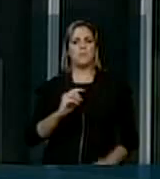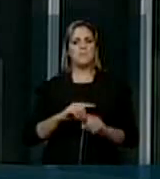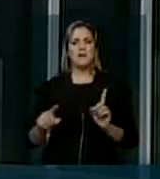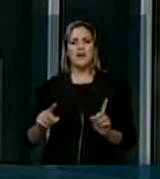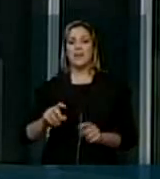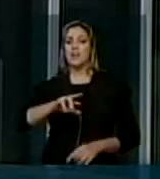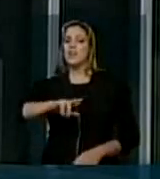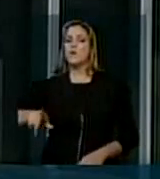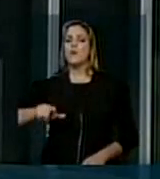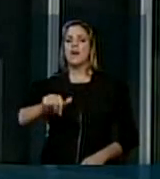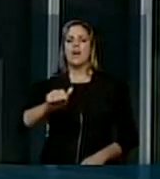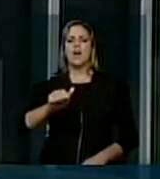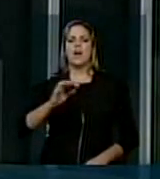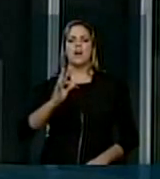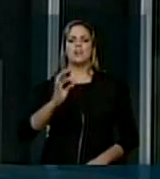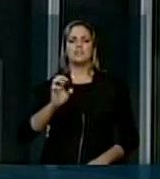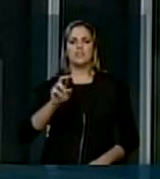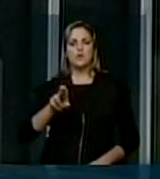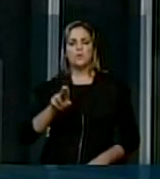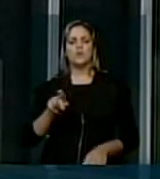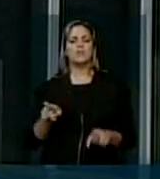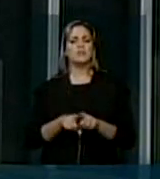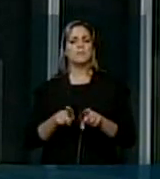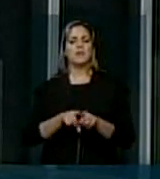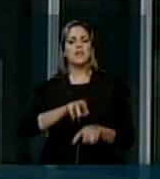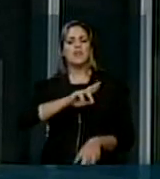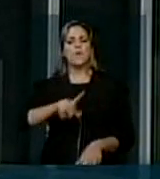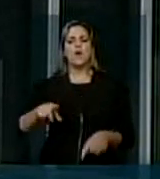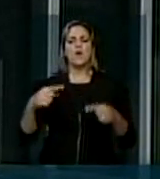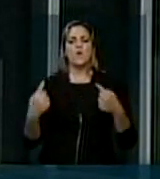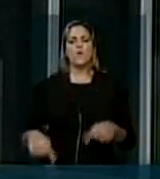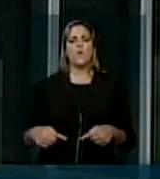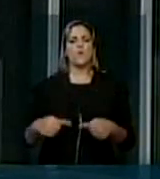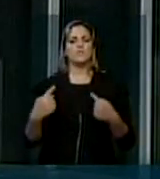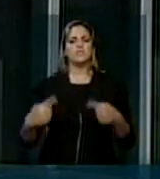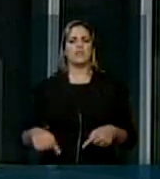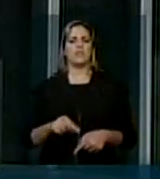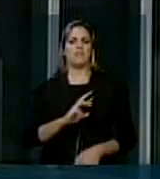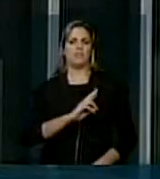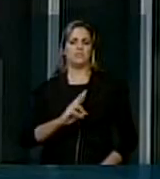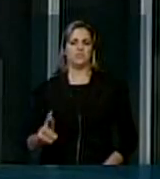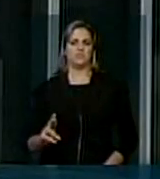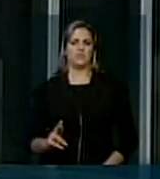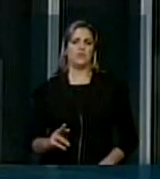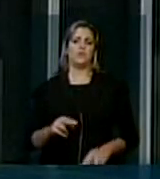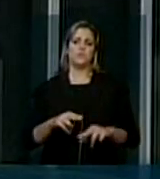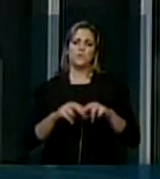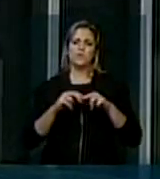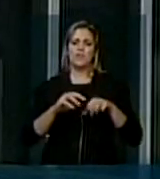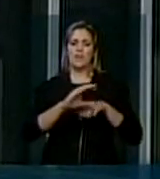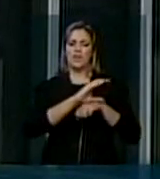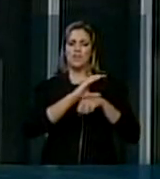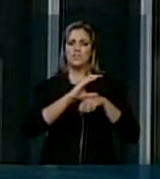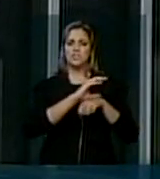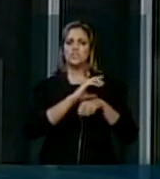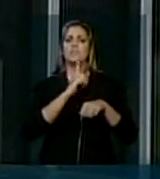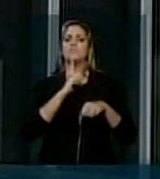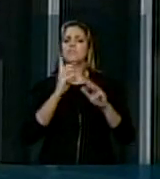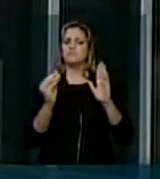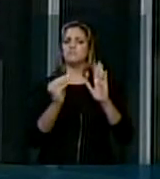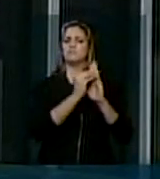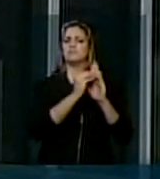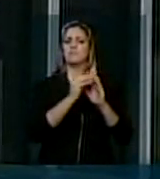e não é um Estado laicista. O preâmbulo da nossa Constituição